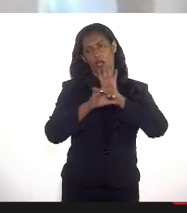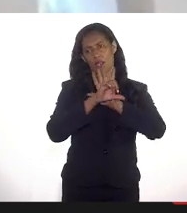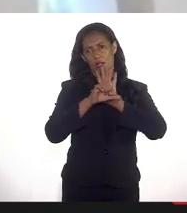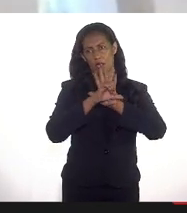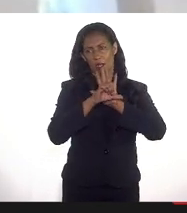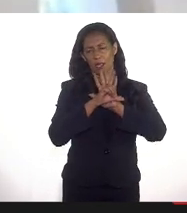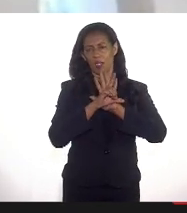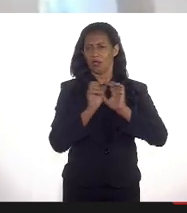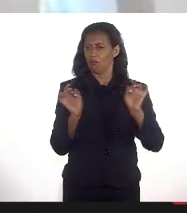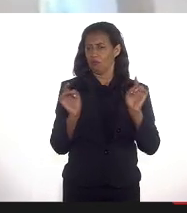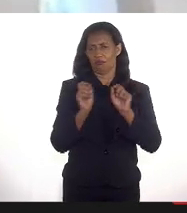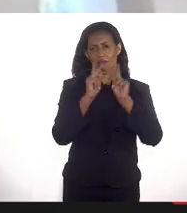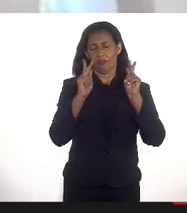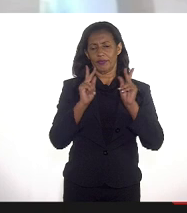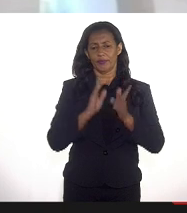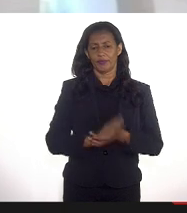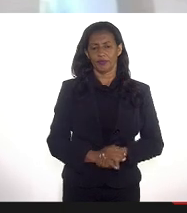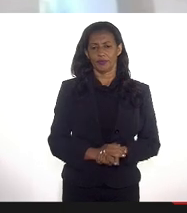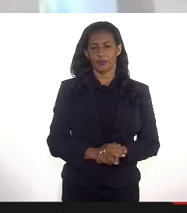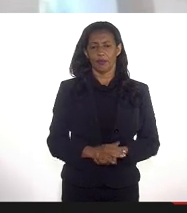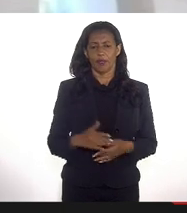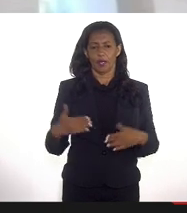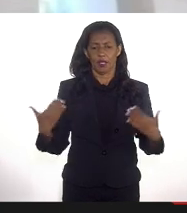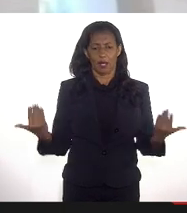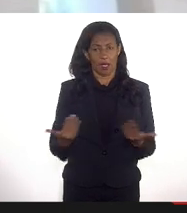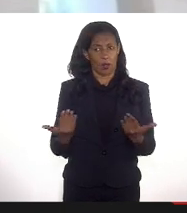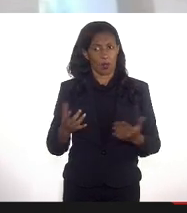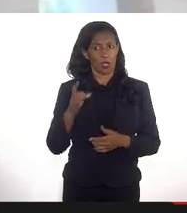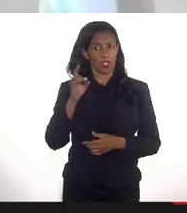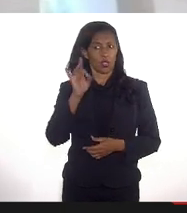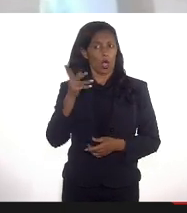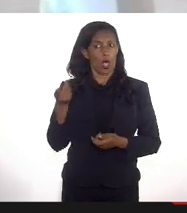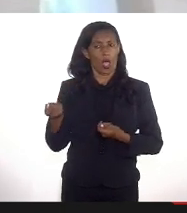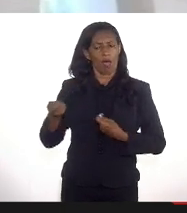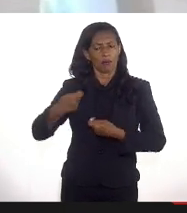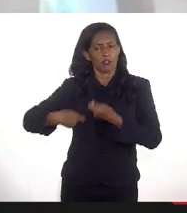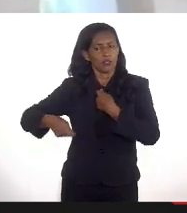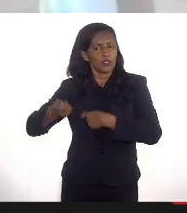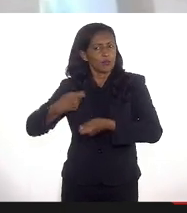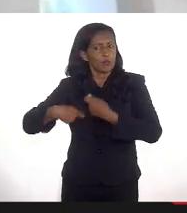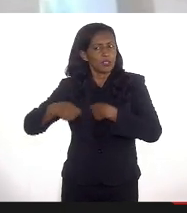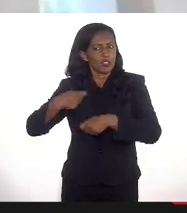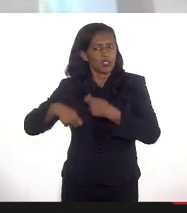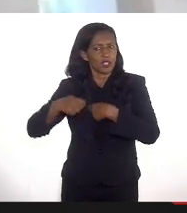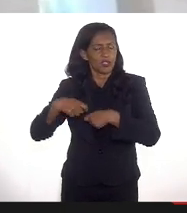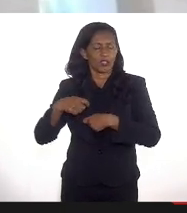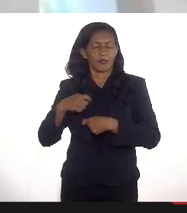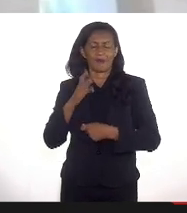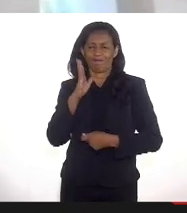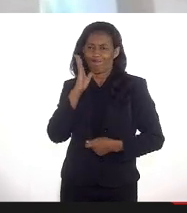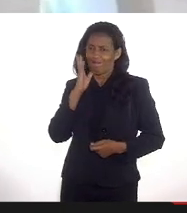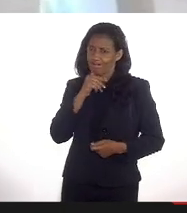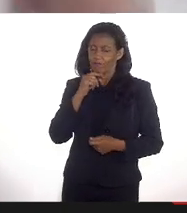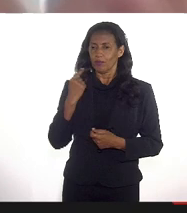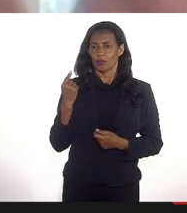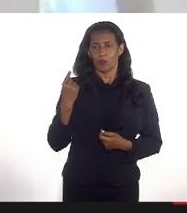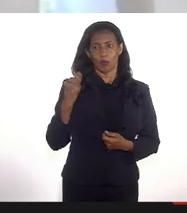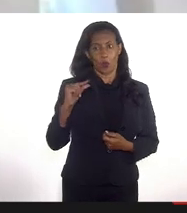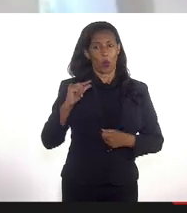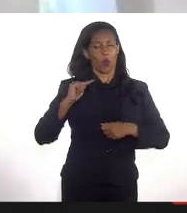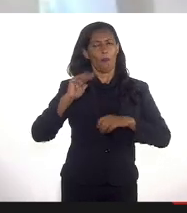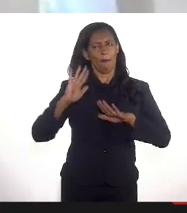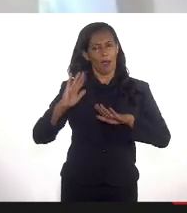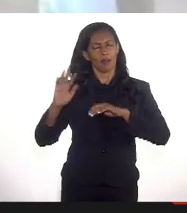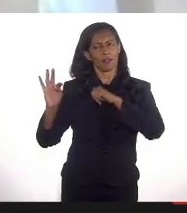tá sanada. Então, agora é uma questão meramente administrativa que agarrou realmente um pouco. A FAETEC fez o seu papel. No